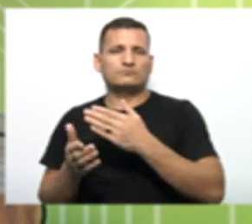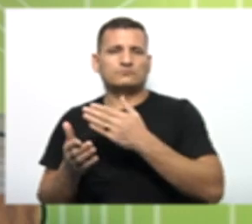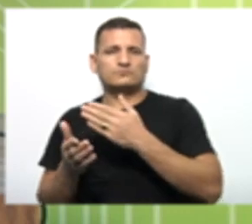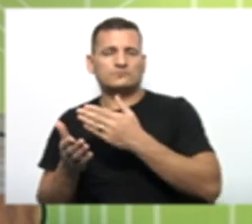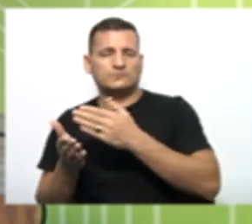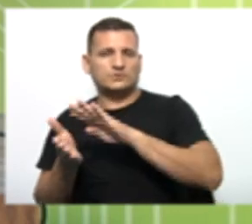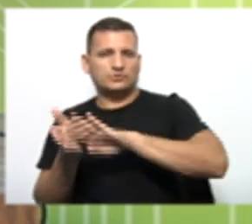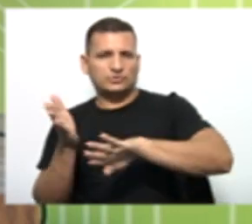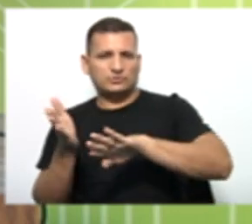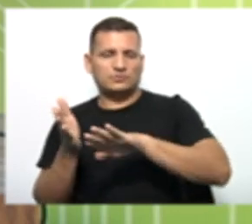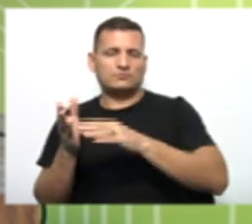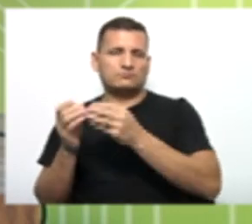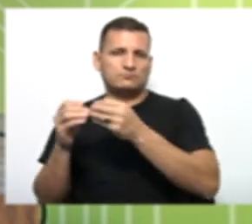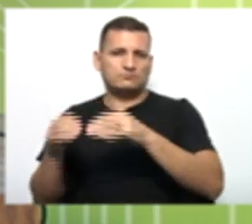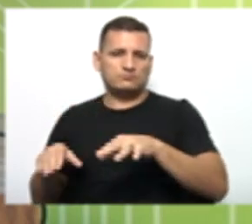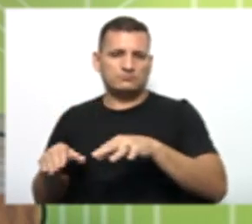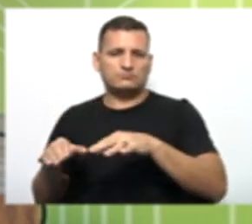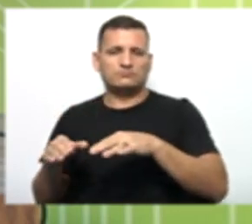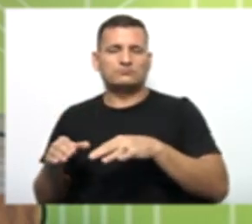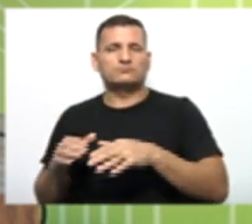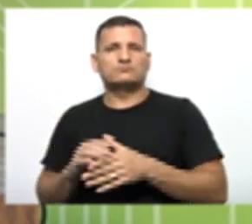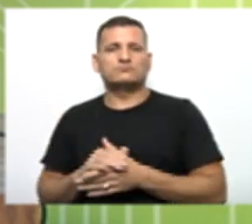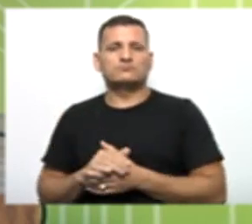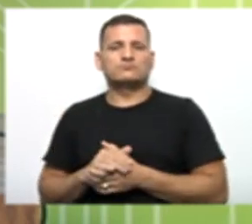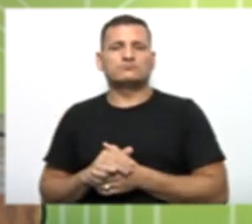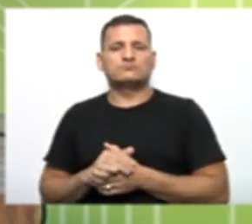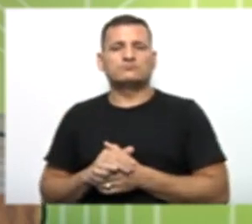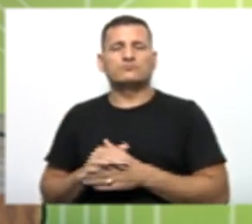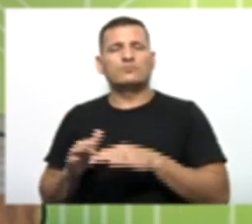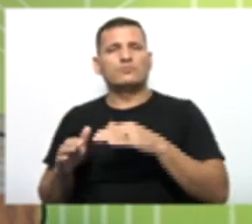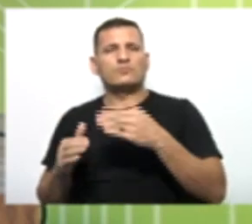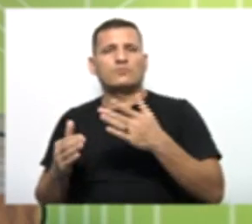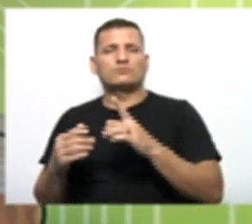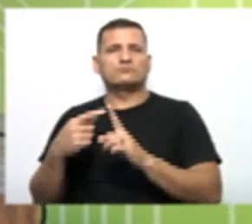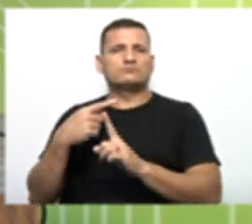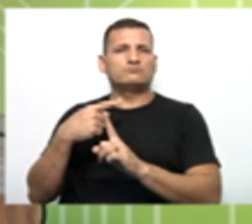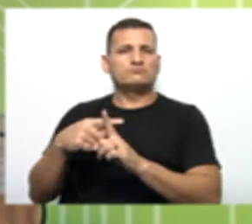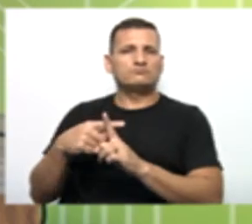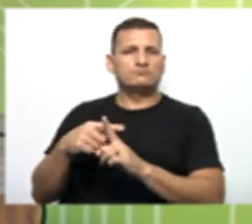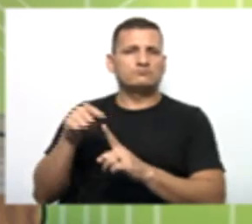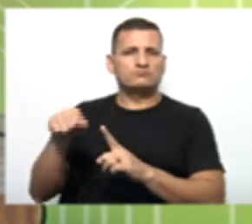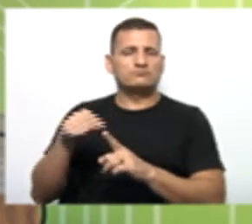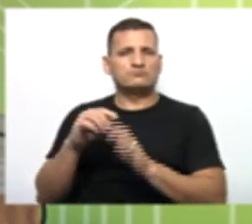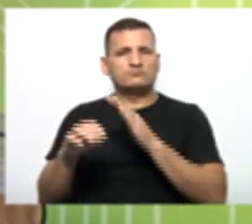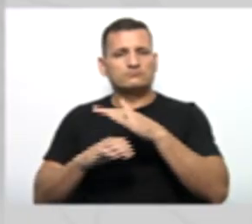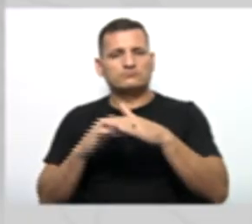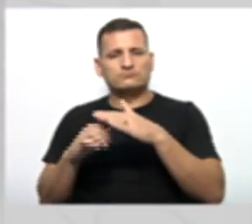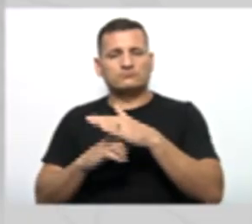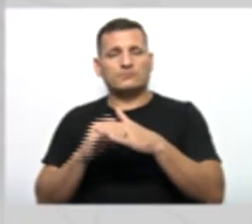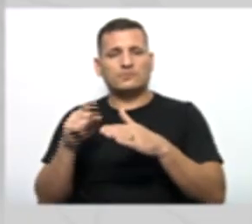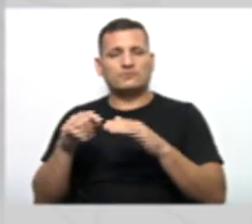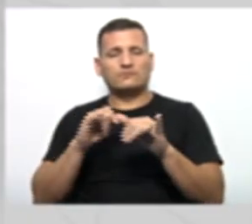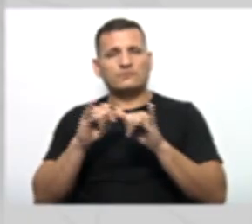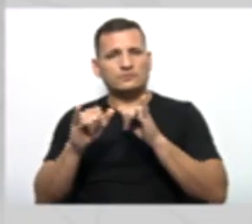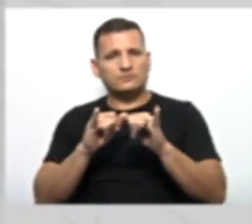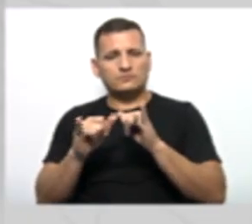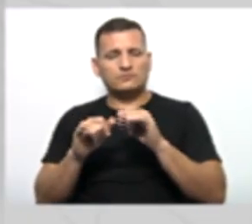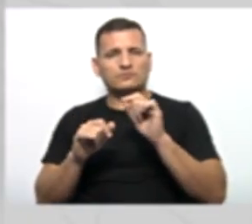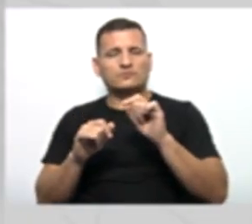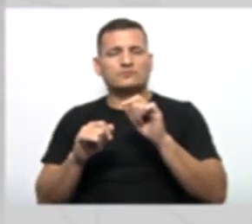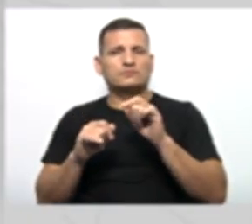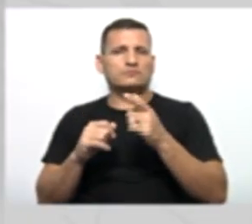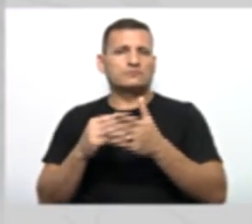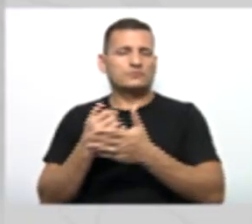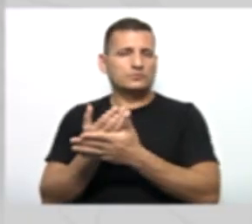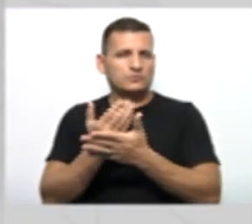impactos e quais são os benefícios que essas empresas vão causar, são informações que são levantadas no Estudo de